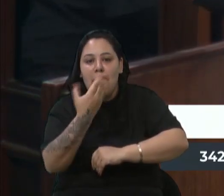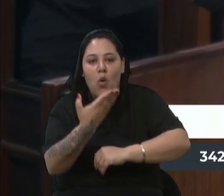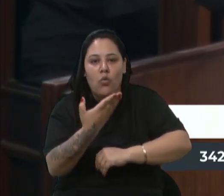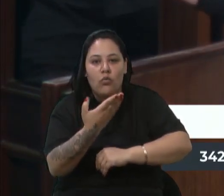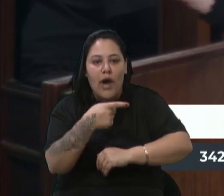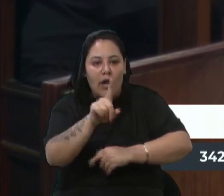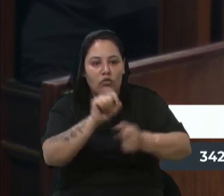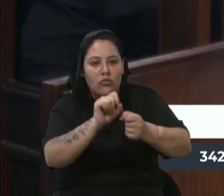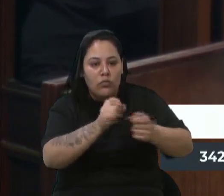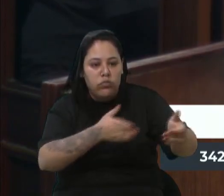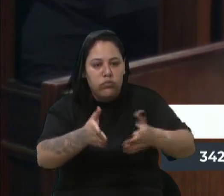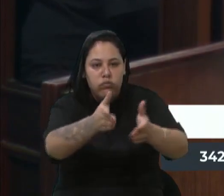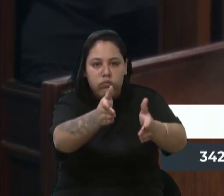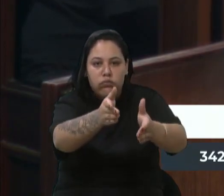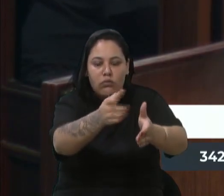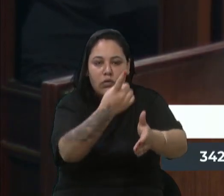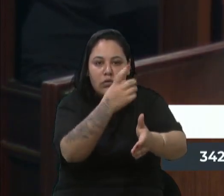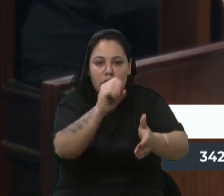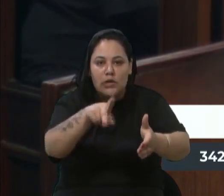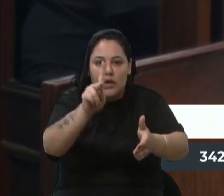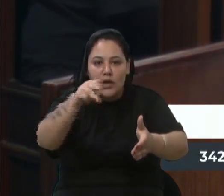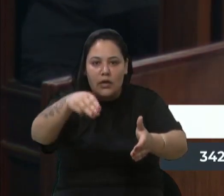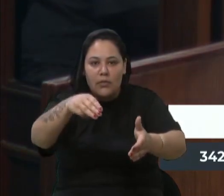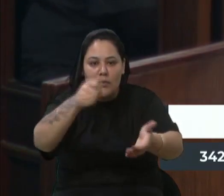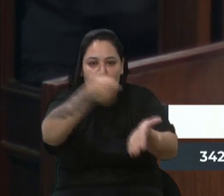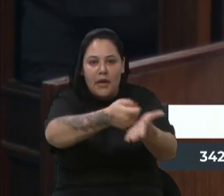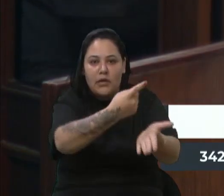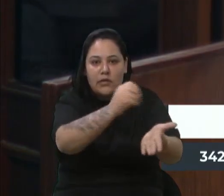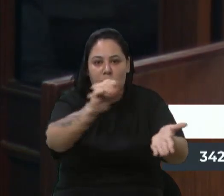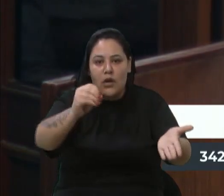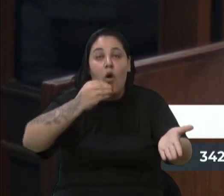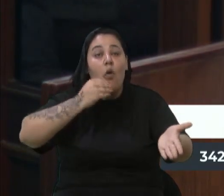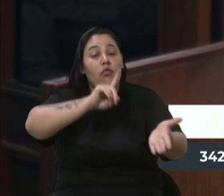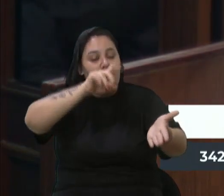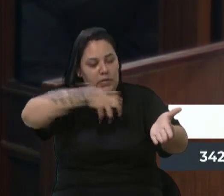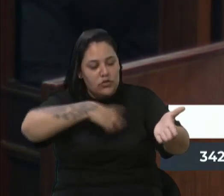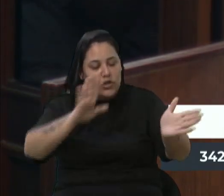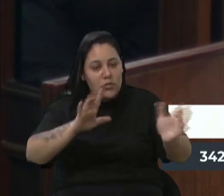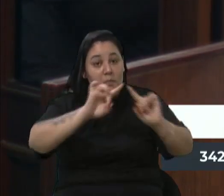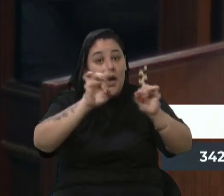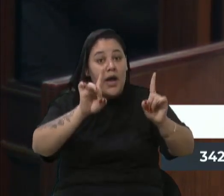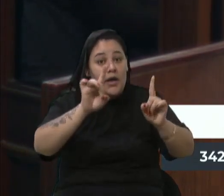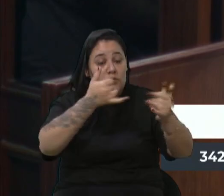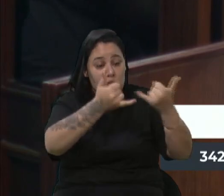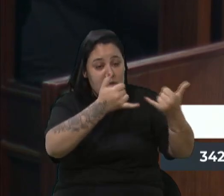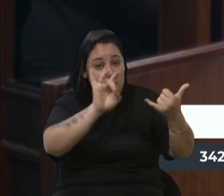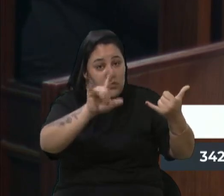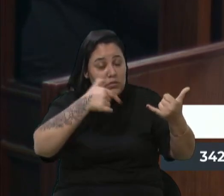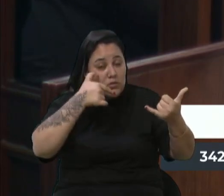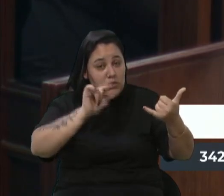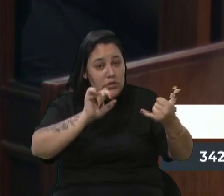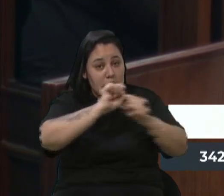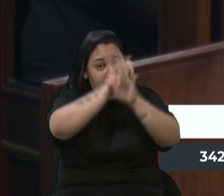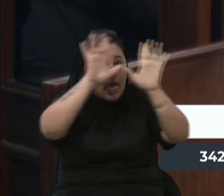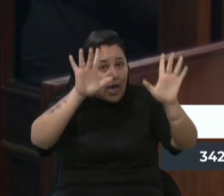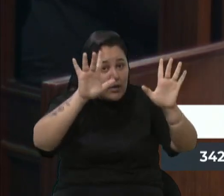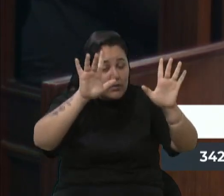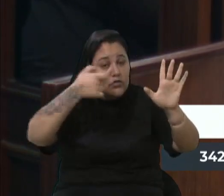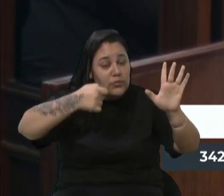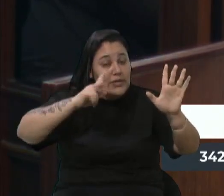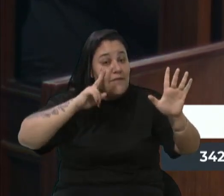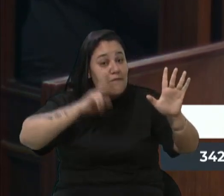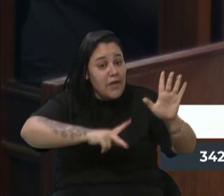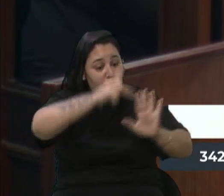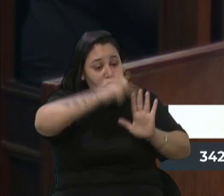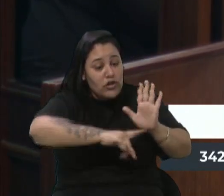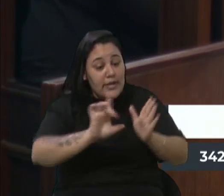cobra R$100. Óbvio, não vai ser assim. Mas a gente tem que primeiro, né, entender, ver o projeto, para depois a gente poder opinar e